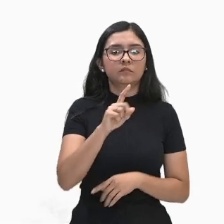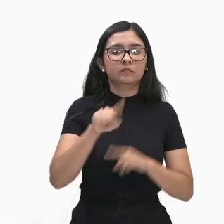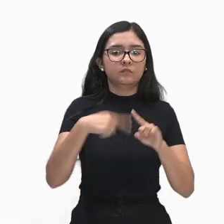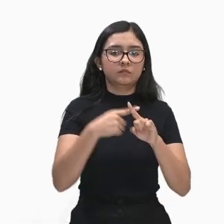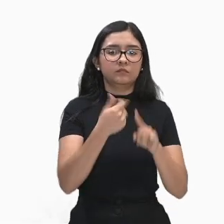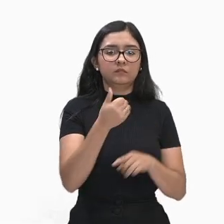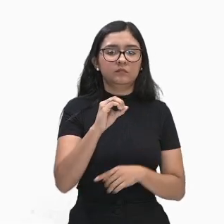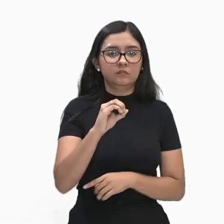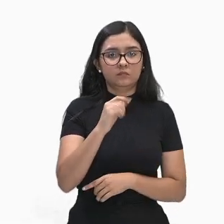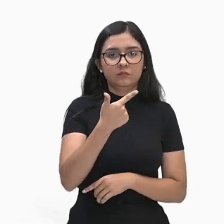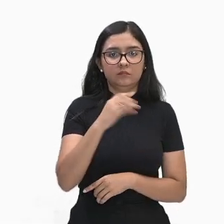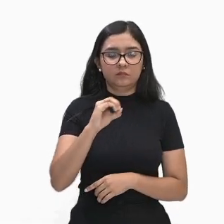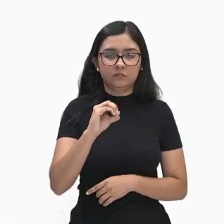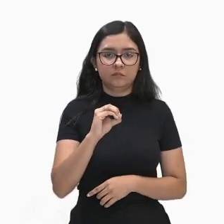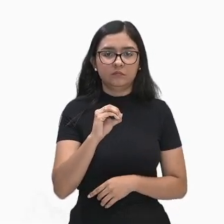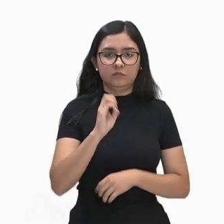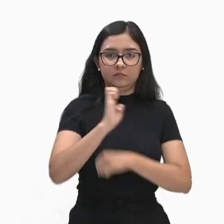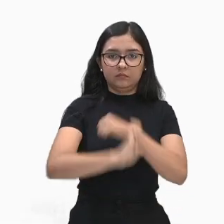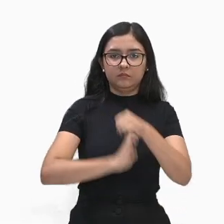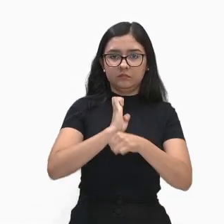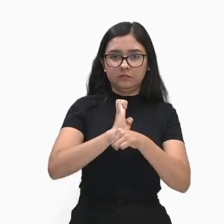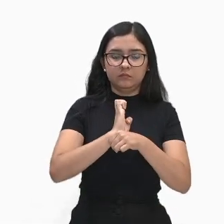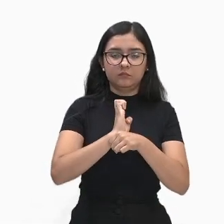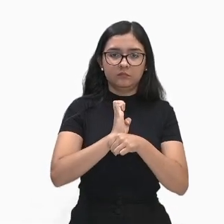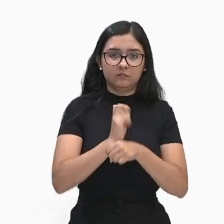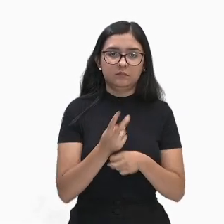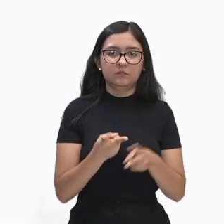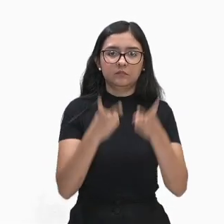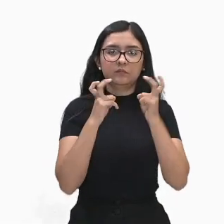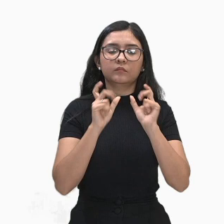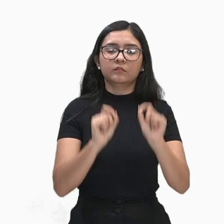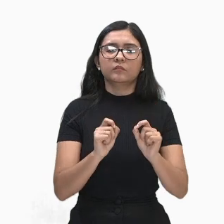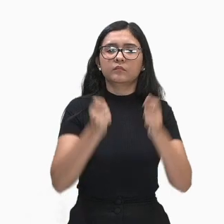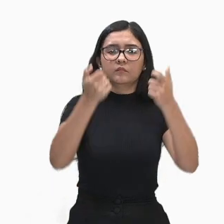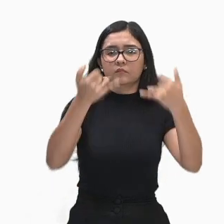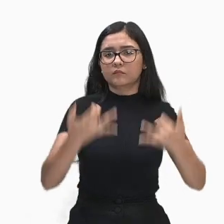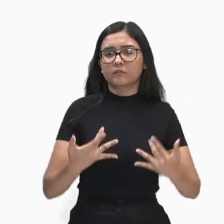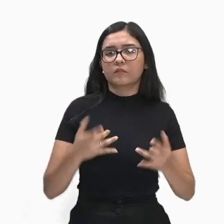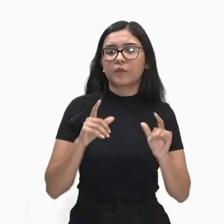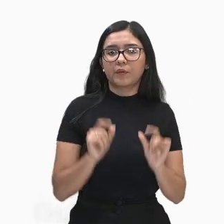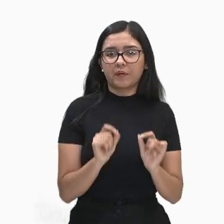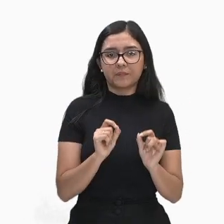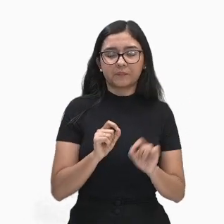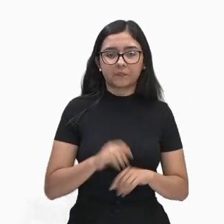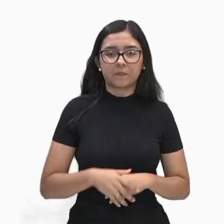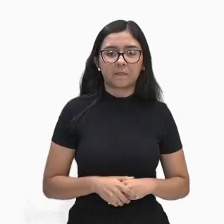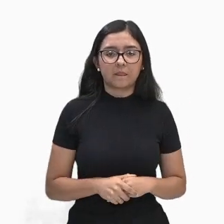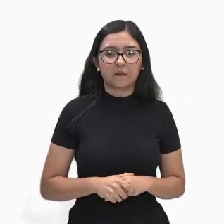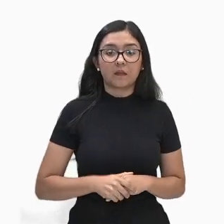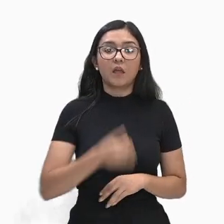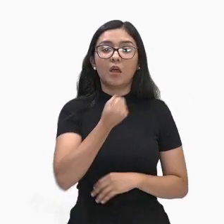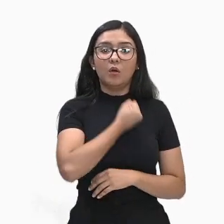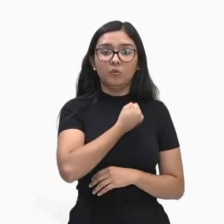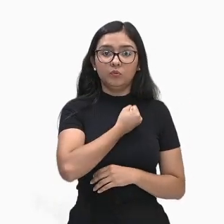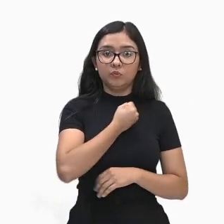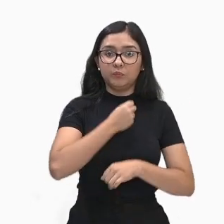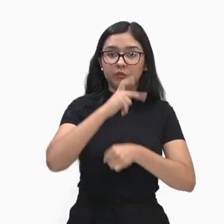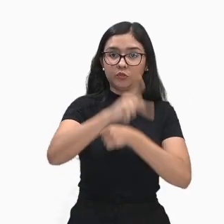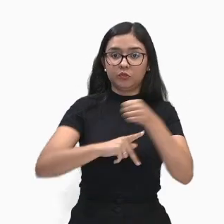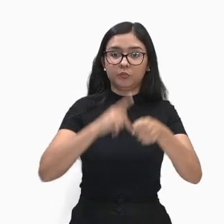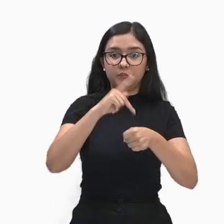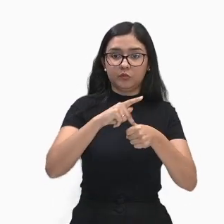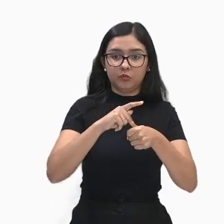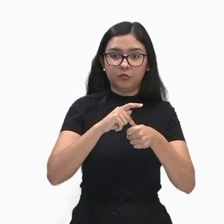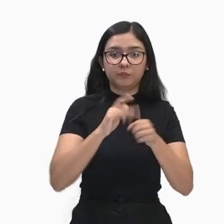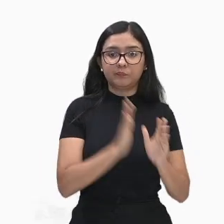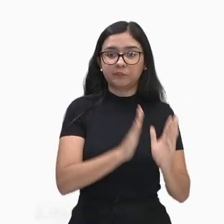20 elétrons. Olha só, pessoal, ele está me dizendo aqui que este é o número de prótons e este